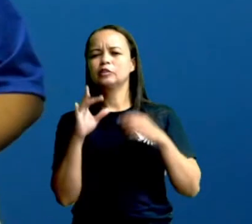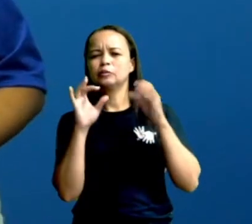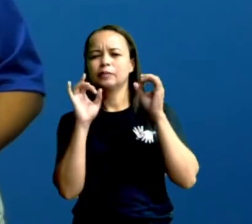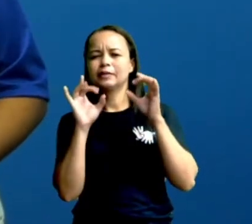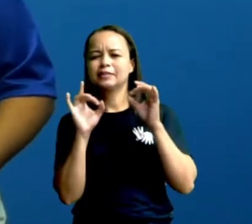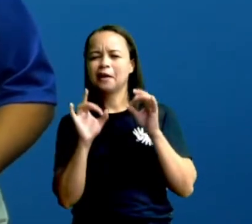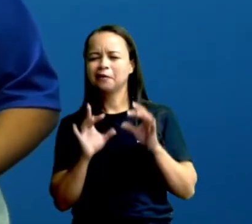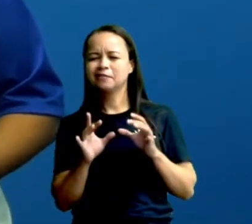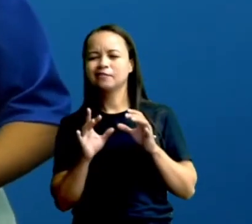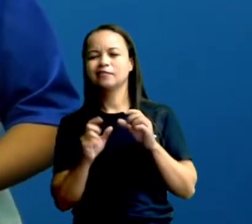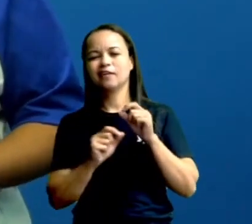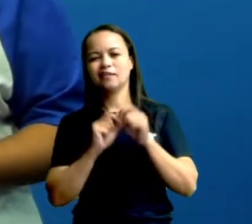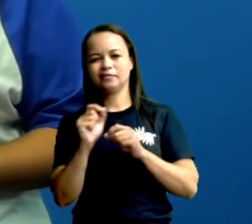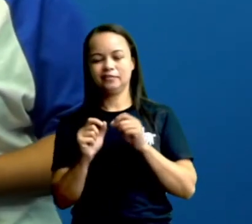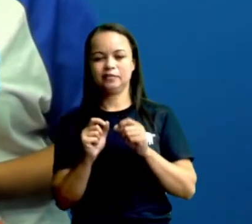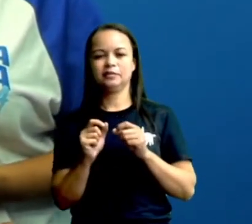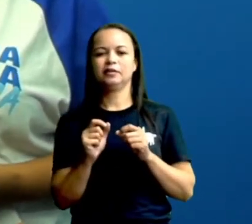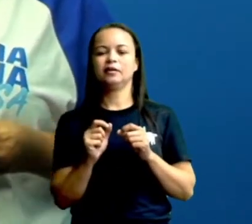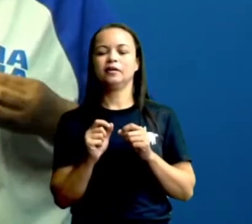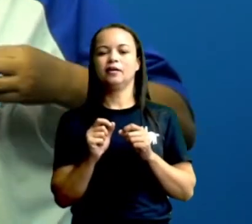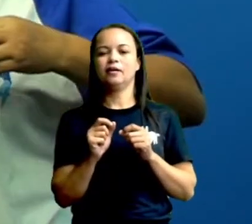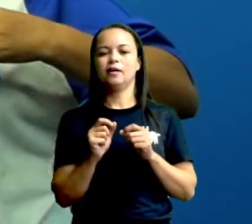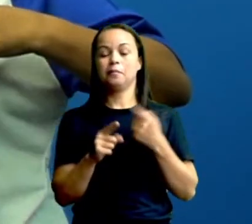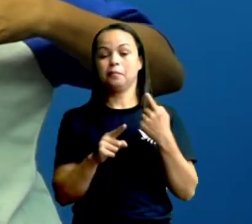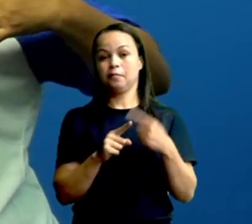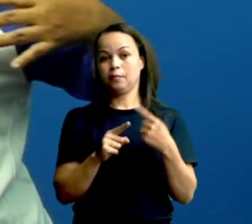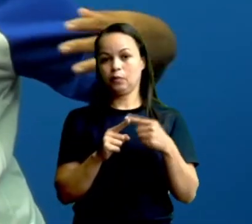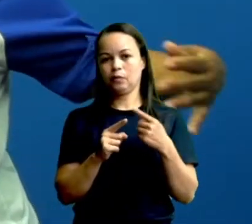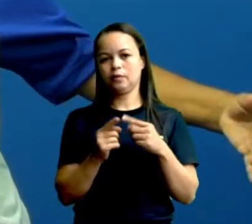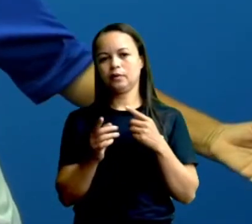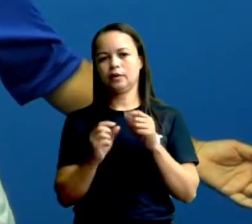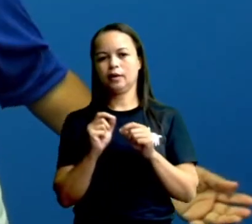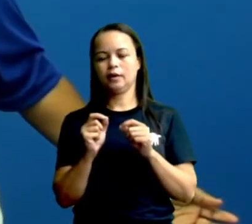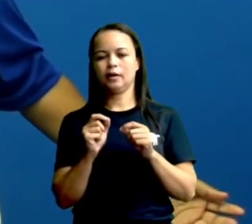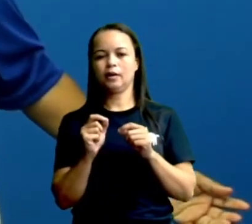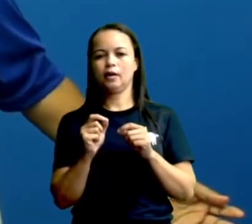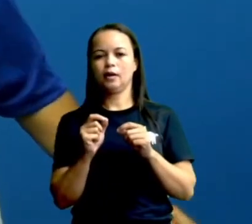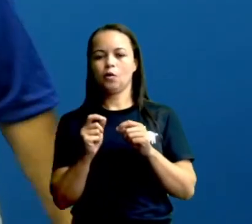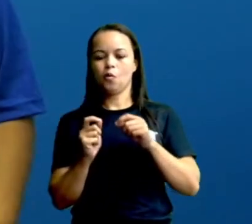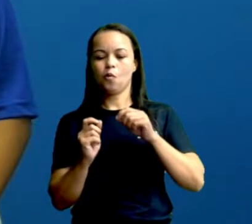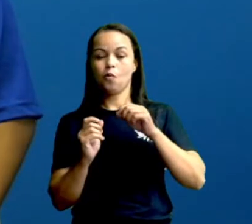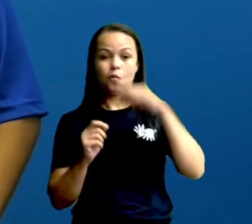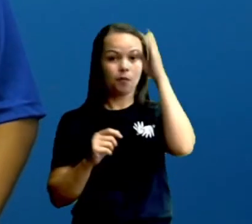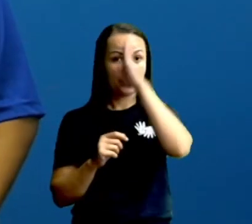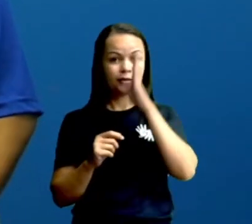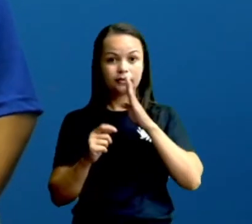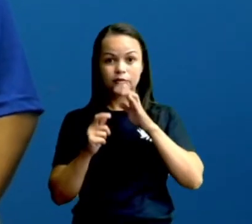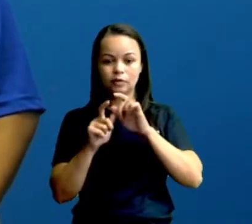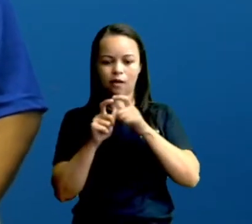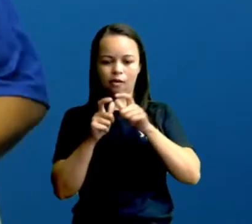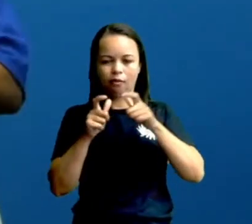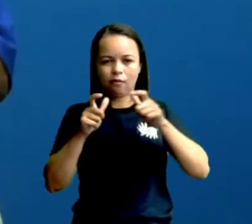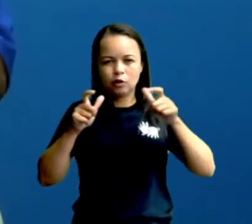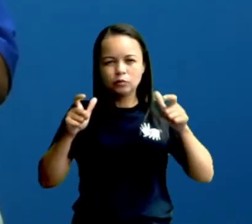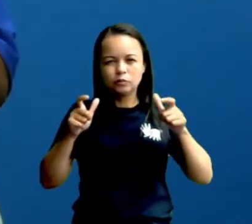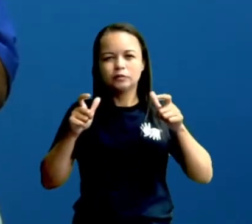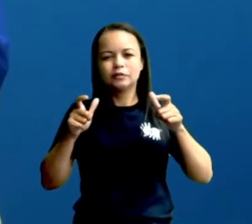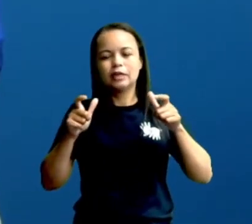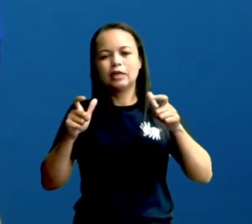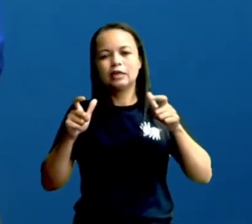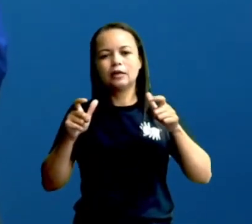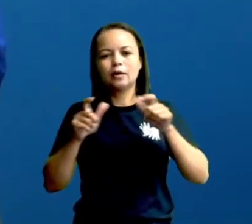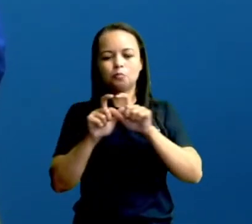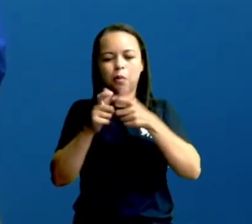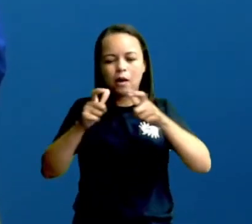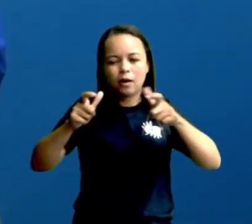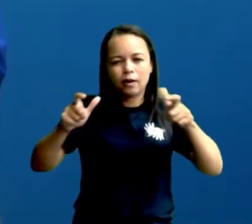peculiaridade, eita, quase não sai. Por quê? Porque o Brasil, por ser extenso, uma parte dele está realmente